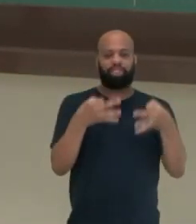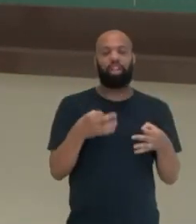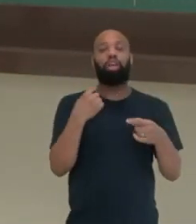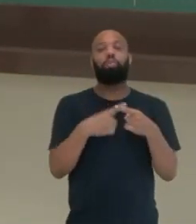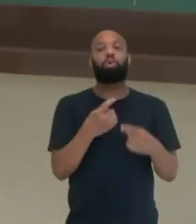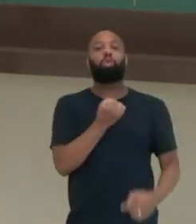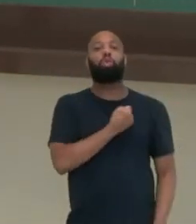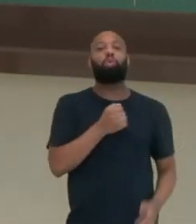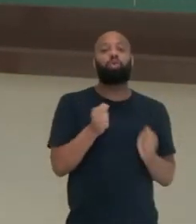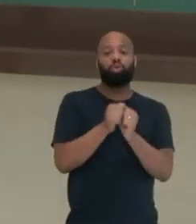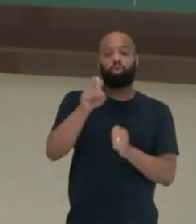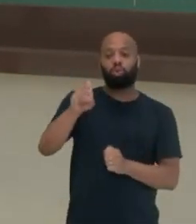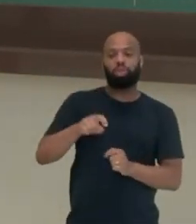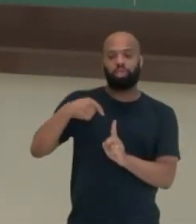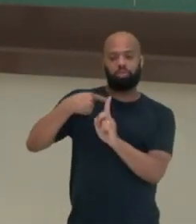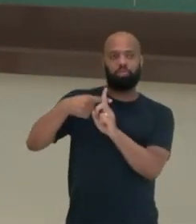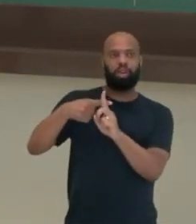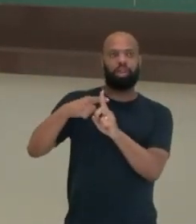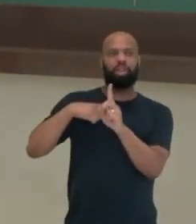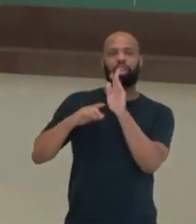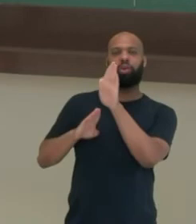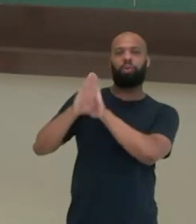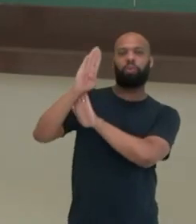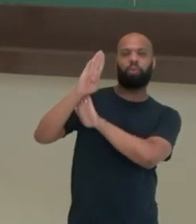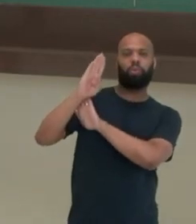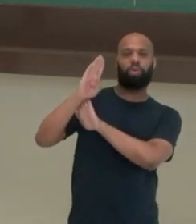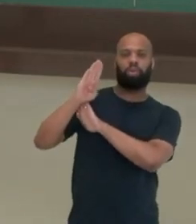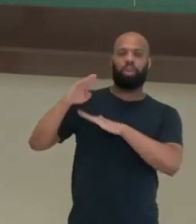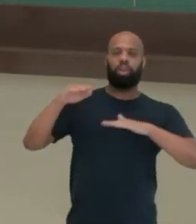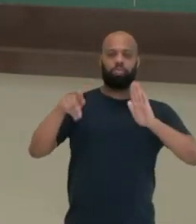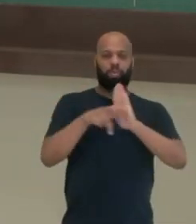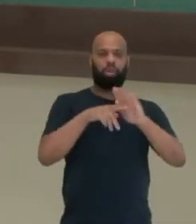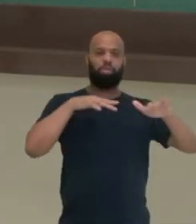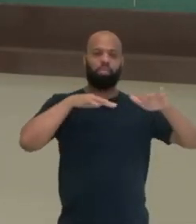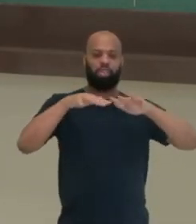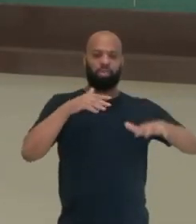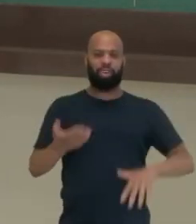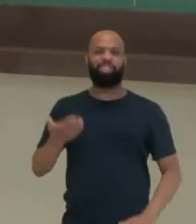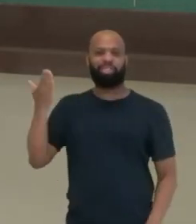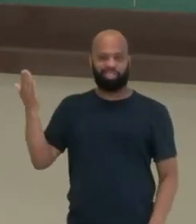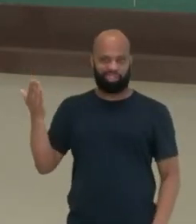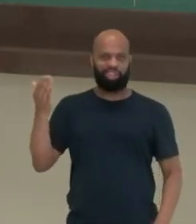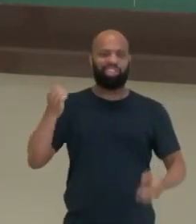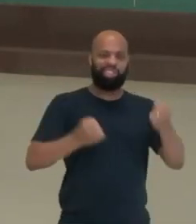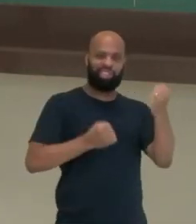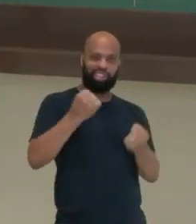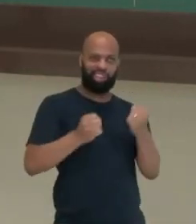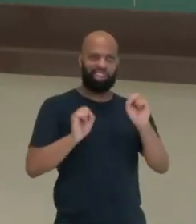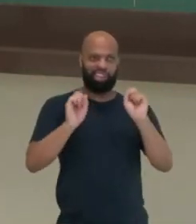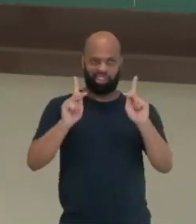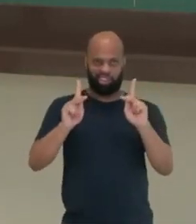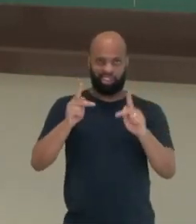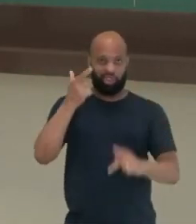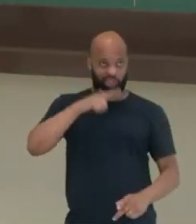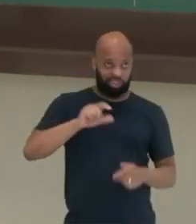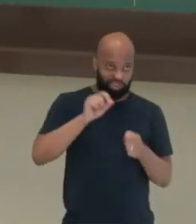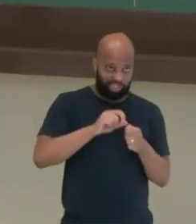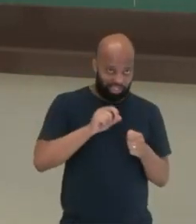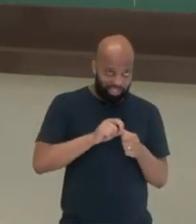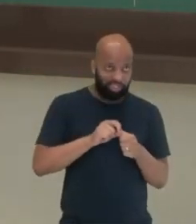Então, reta crescente. Está aqui o esboço do gráfico do movimento deste carro. Ok? Deu certo? Fez